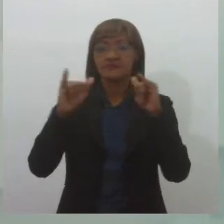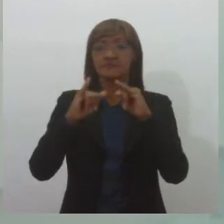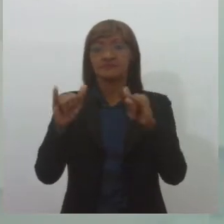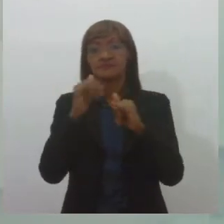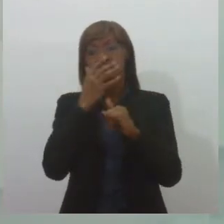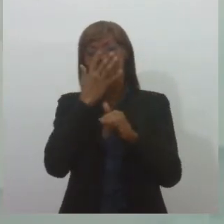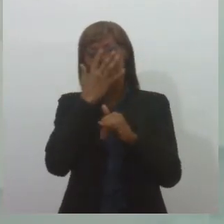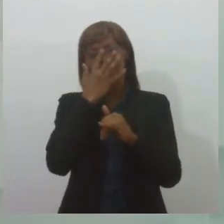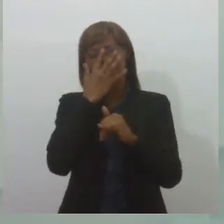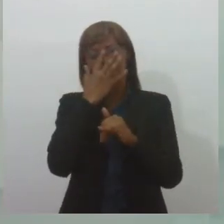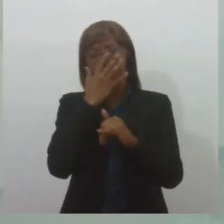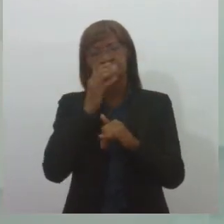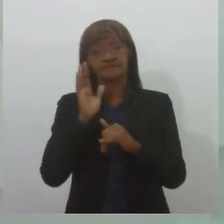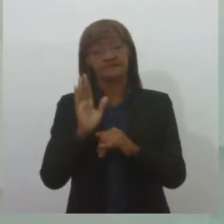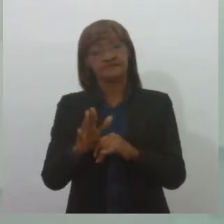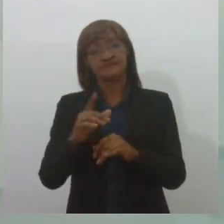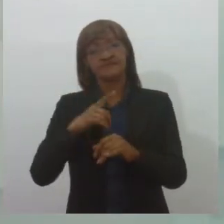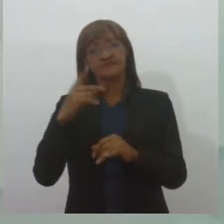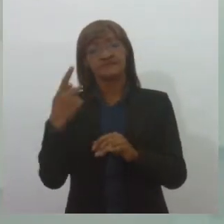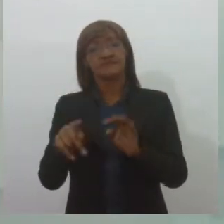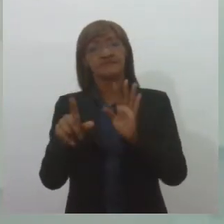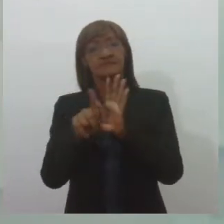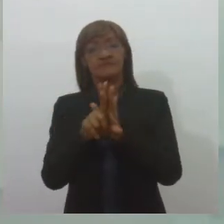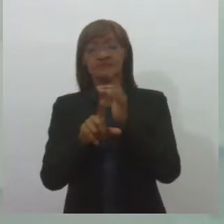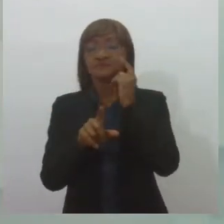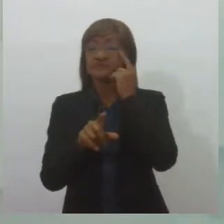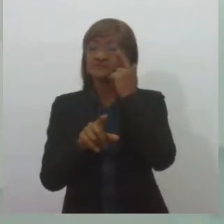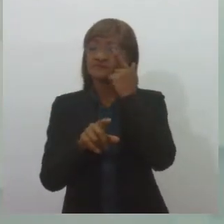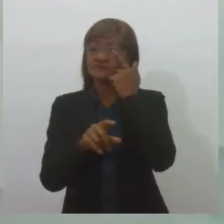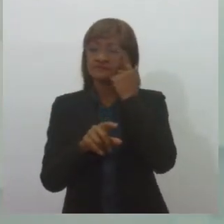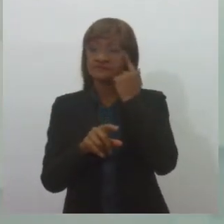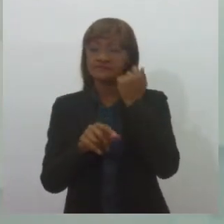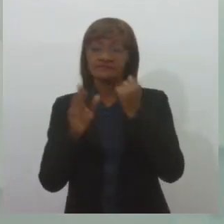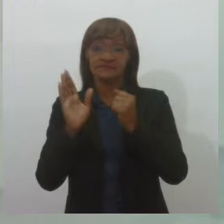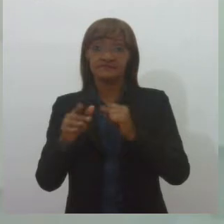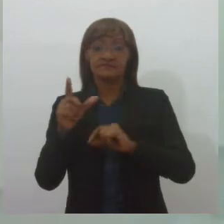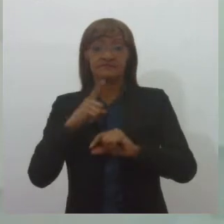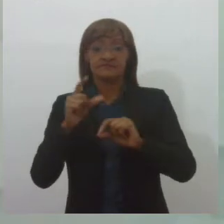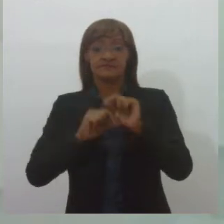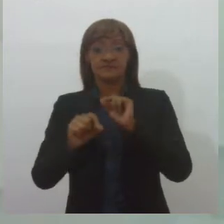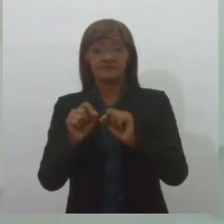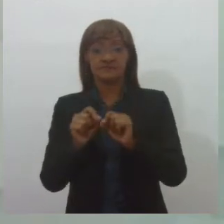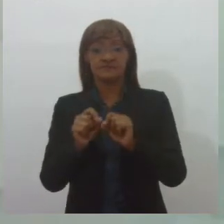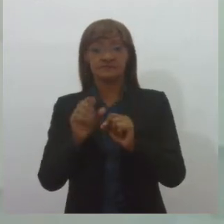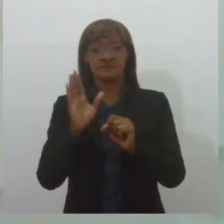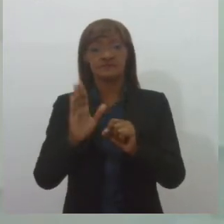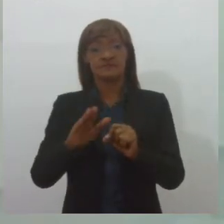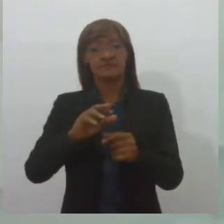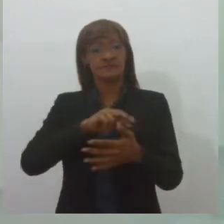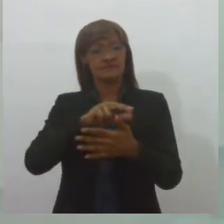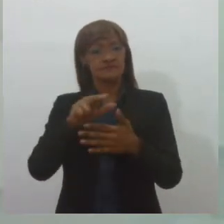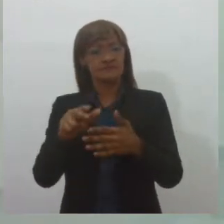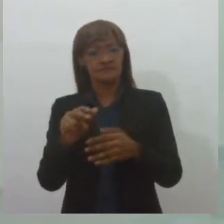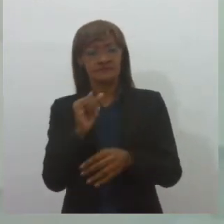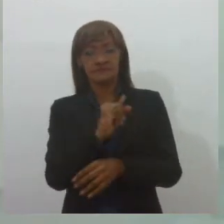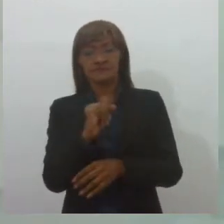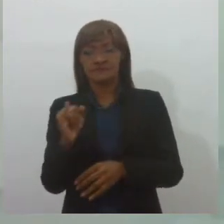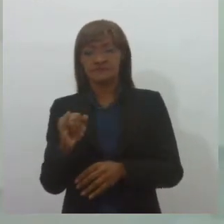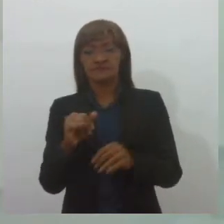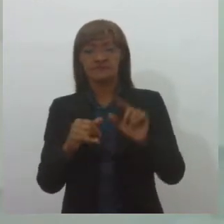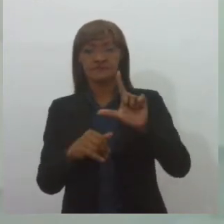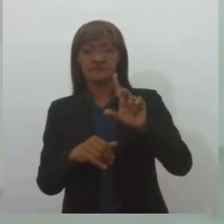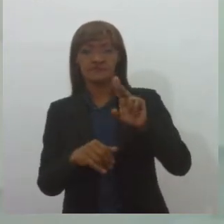durante a elaboração dessas leite água então ela e vai ser ministrado pelo instrutor o